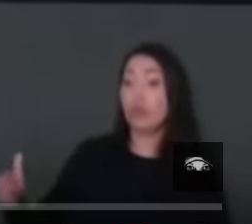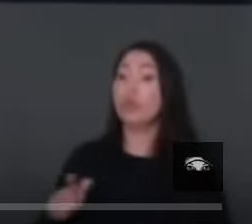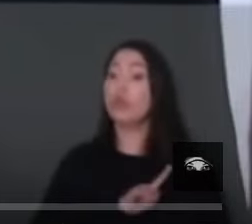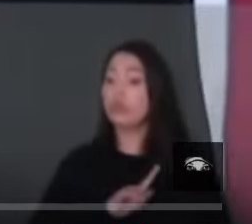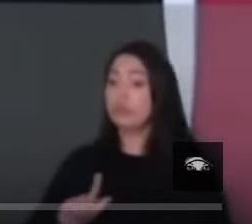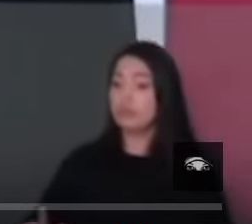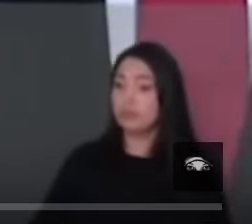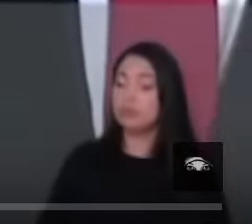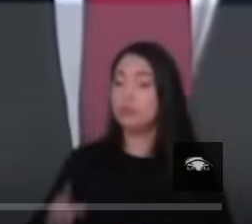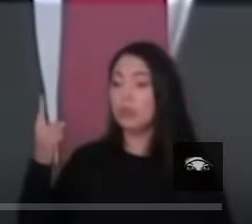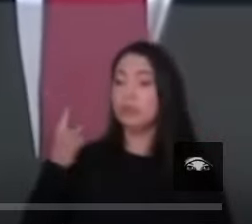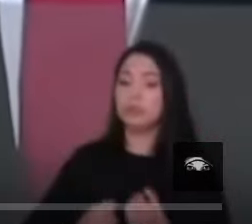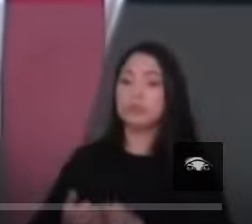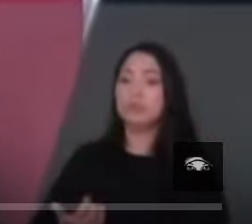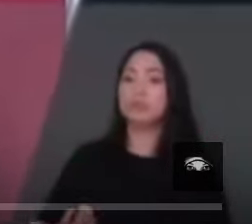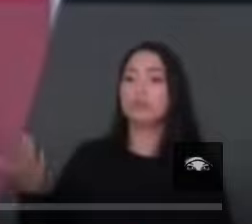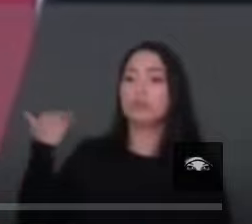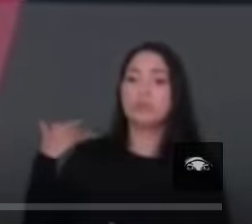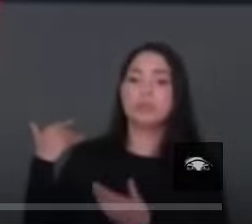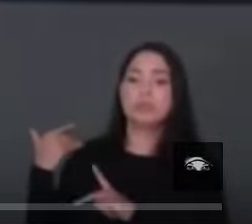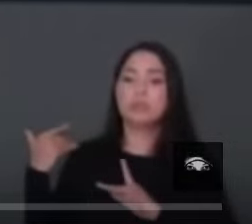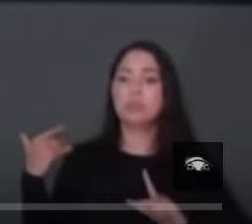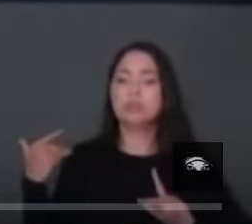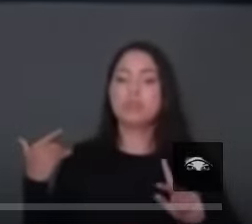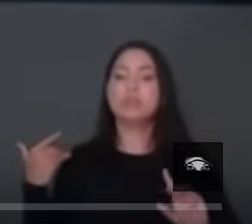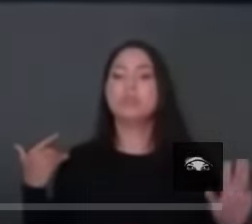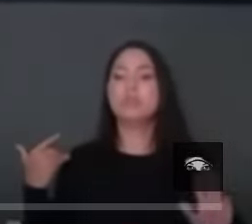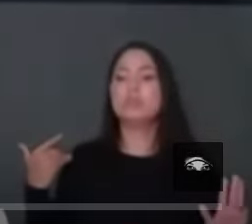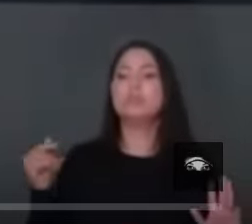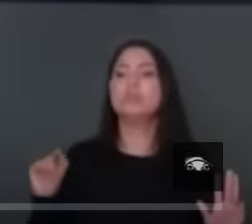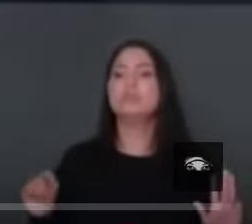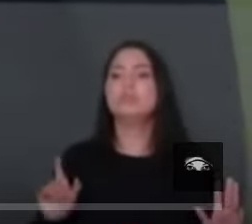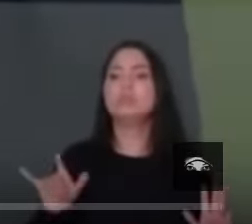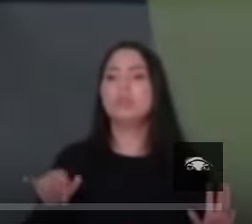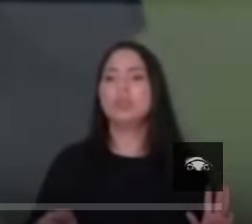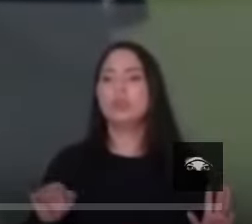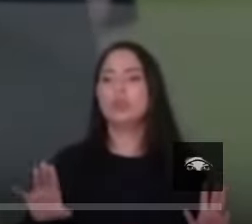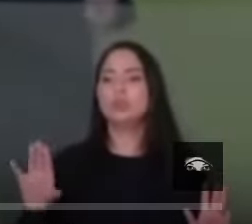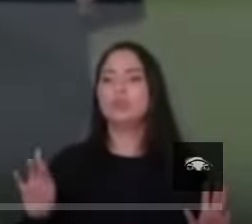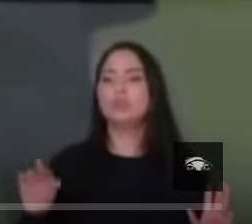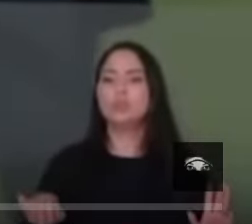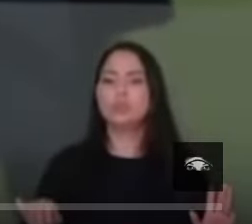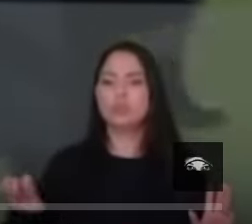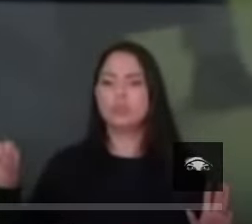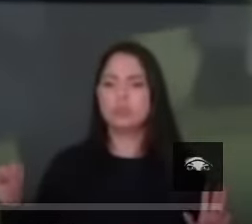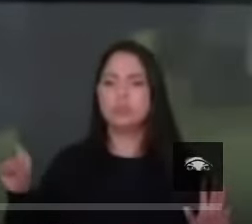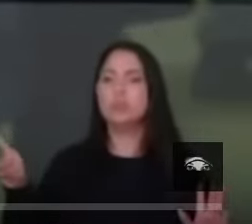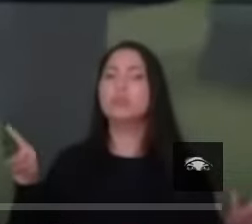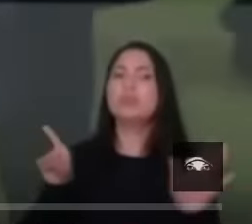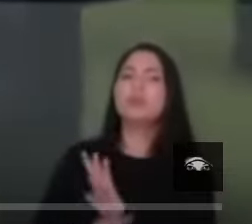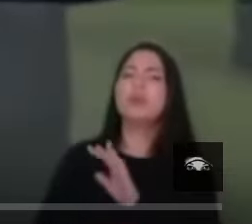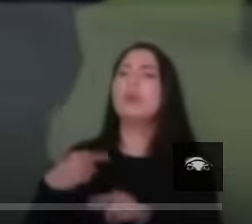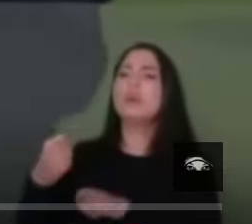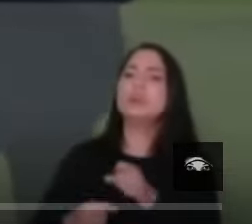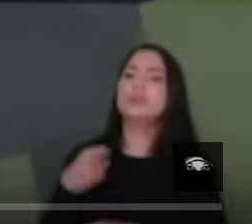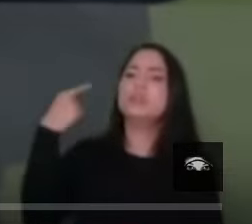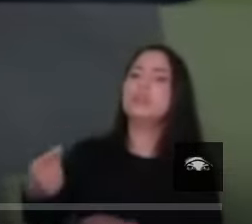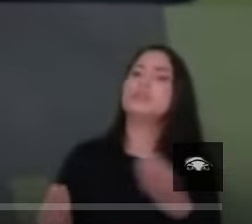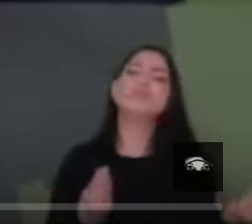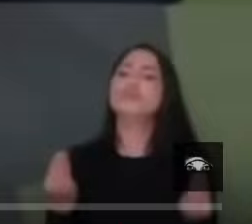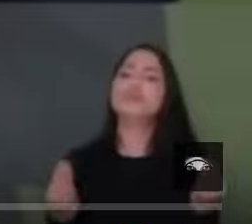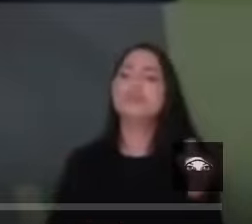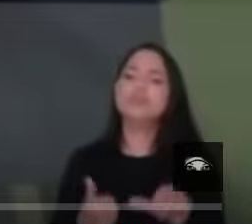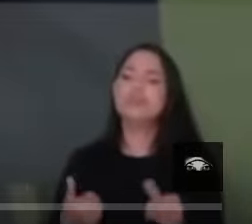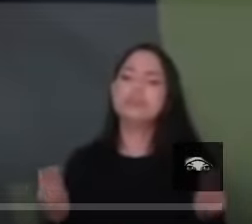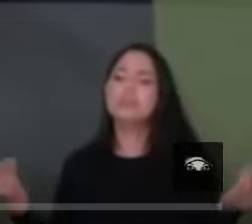um ano atrás aqui junto com o presidente Lula foi o governador da Bahia, Jerônimo Rodrigues. Um ano depois, qual é a avaliação que o senhor faz aí dessa